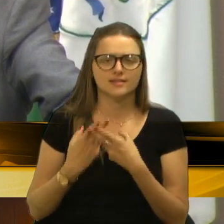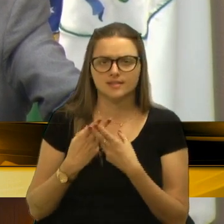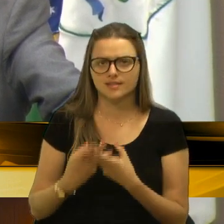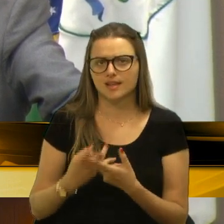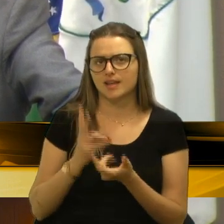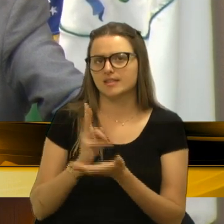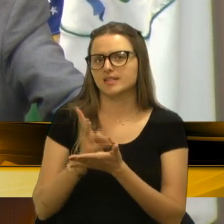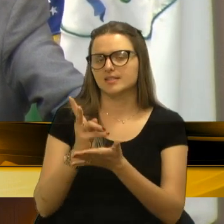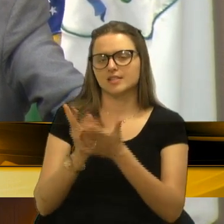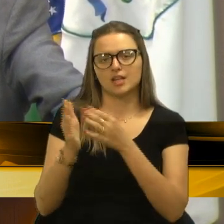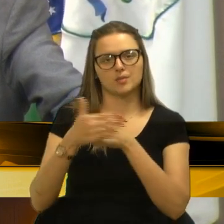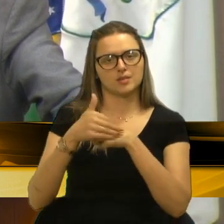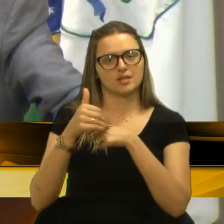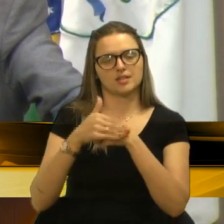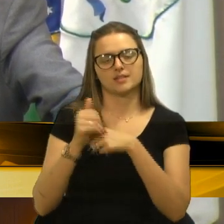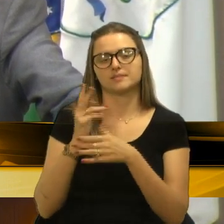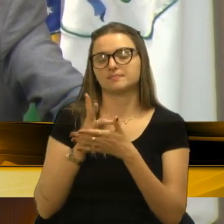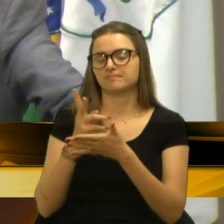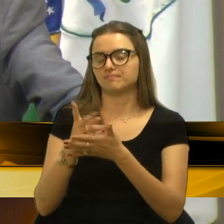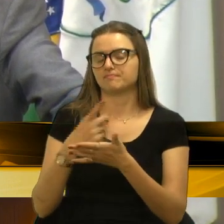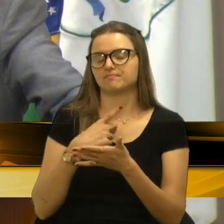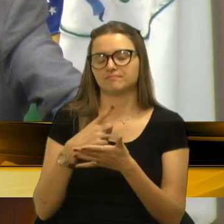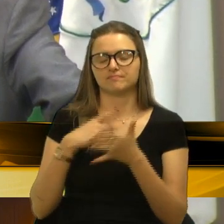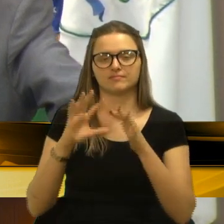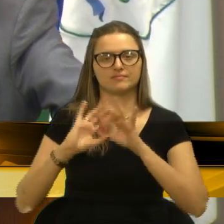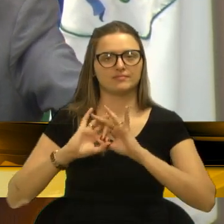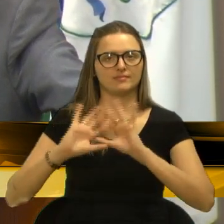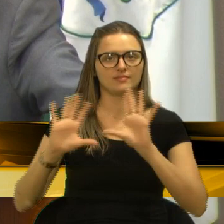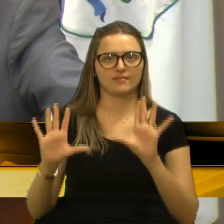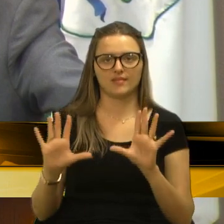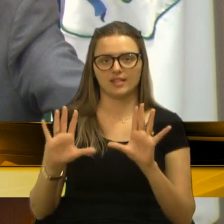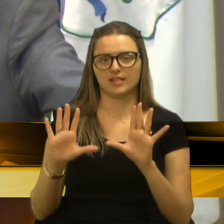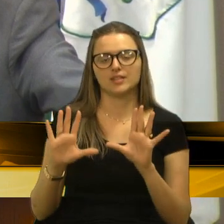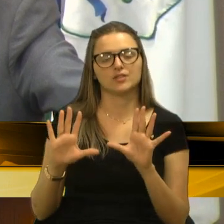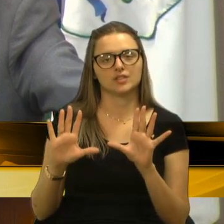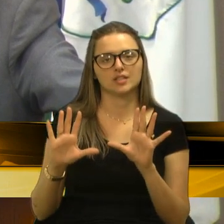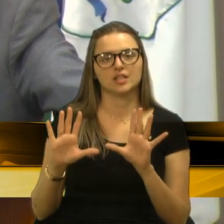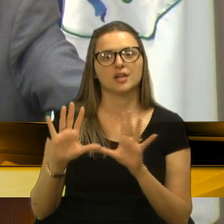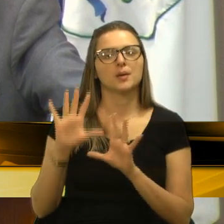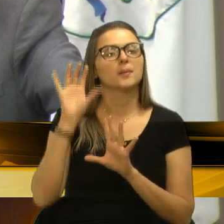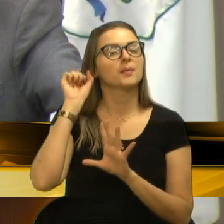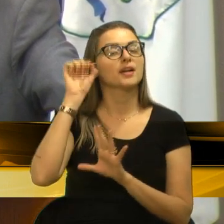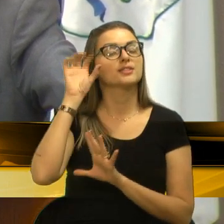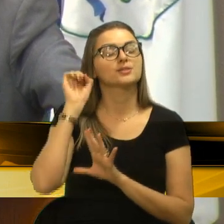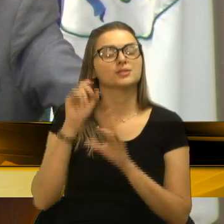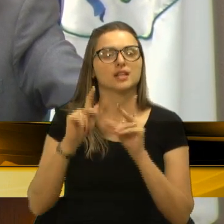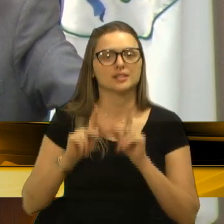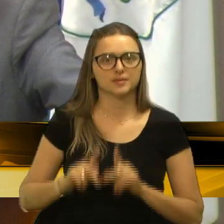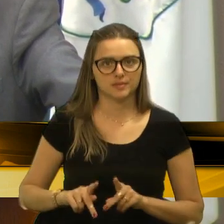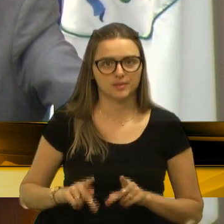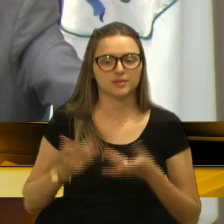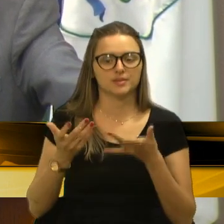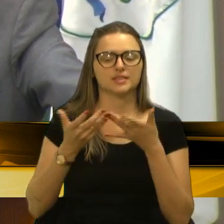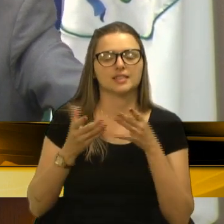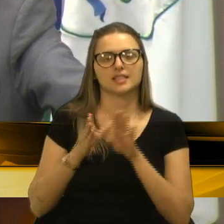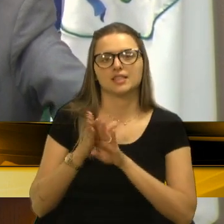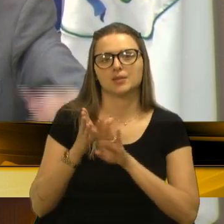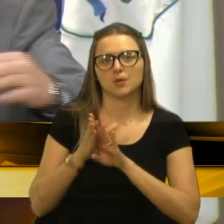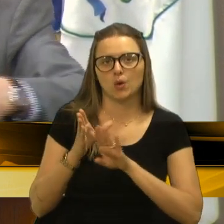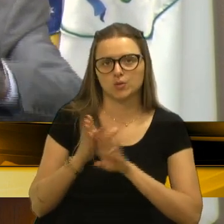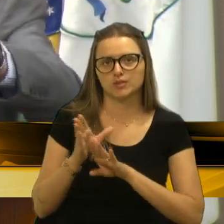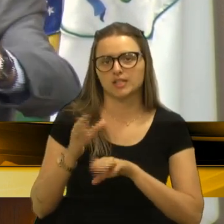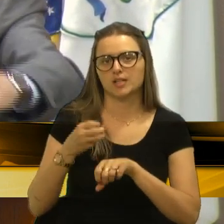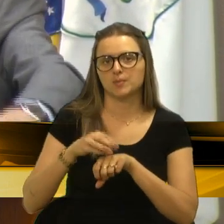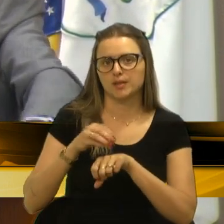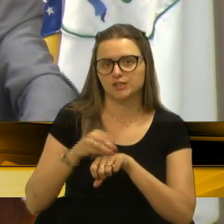que tinha sempre disponibilidade para ouvir as pessoas que buscavam o auxílio, uma